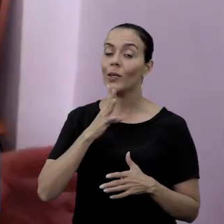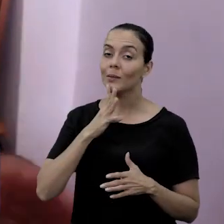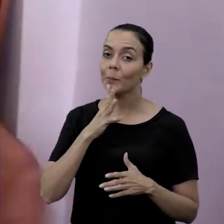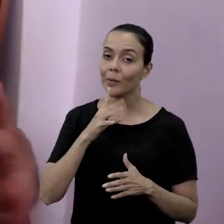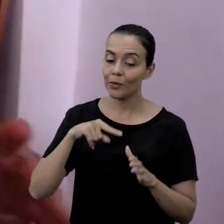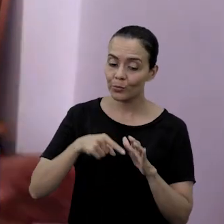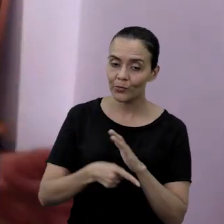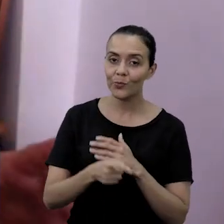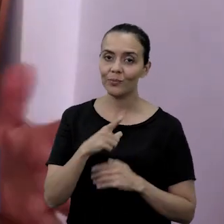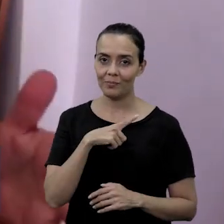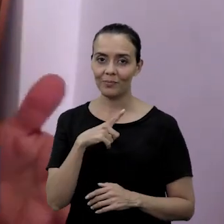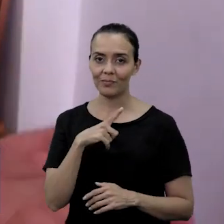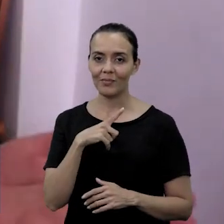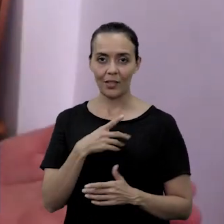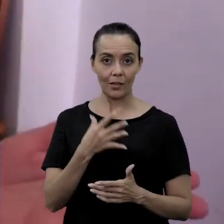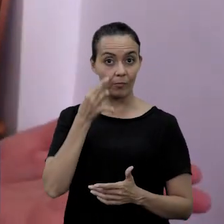né?